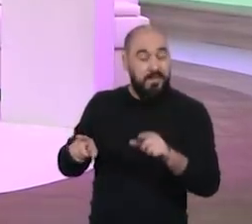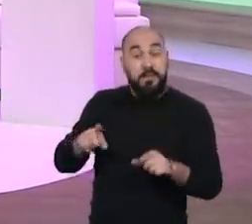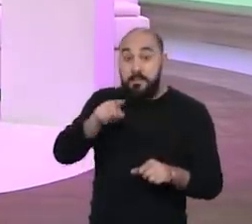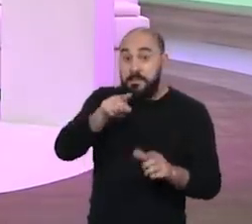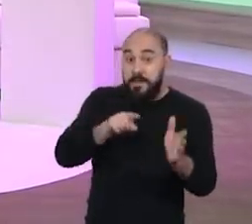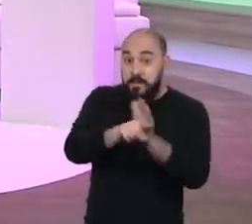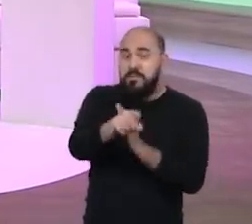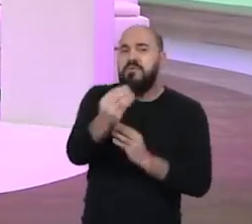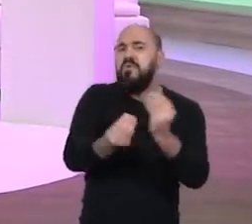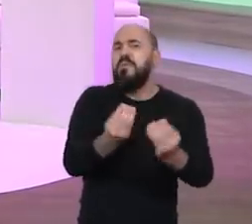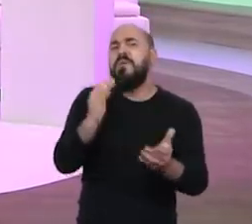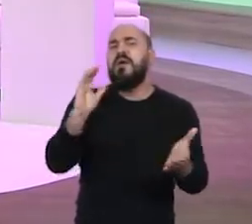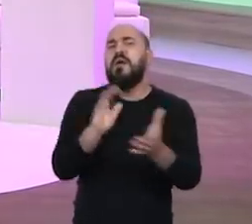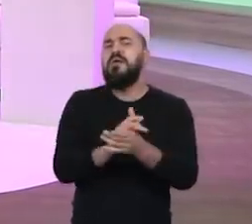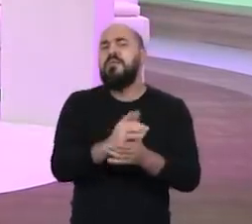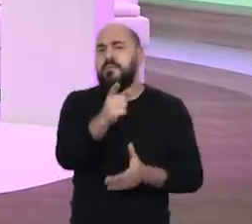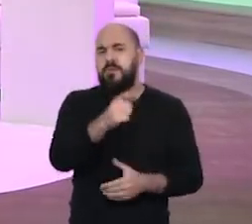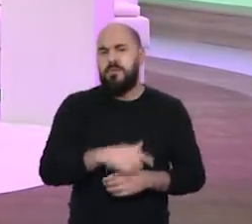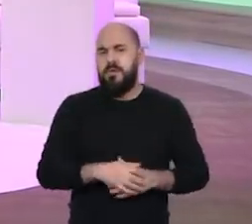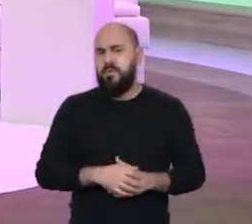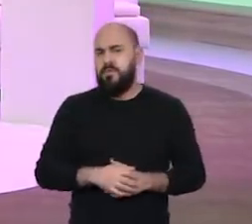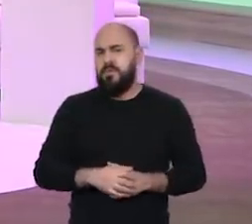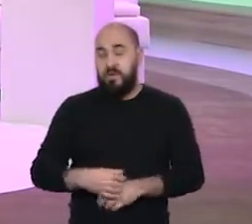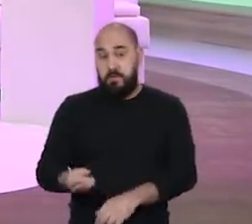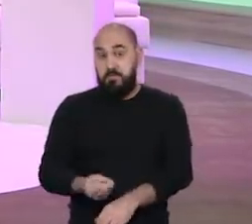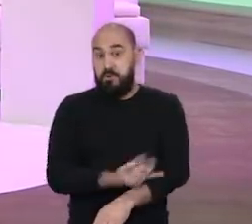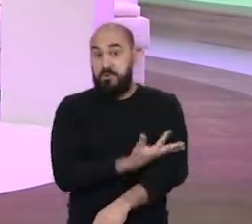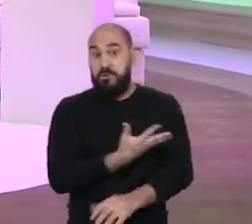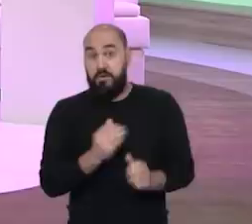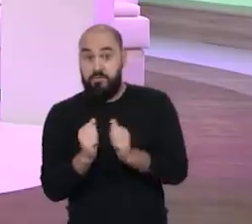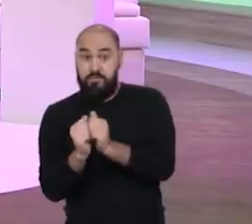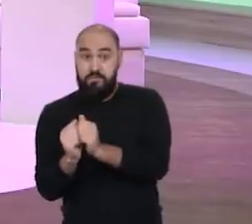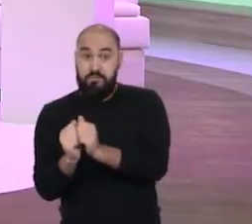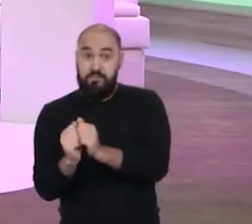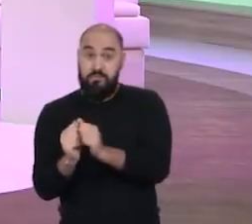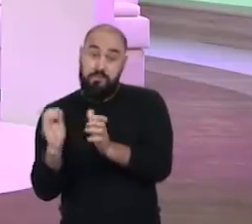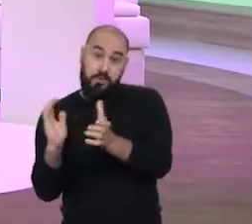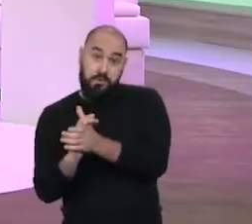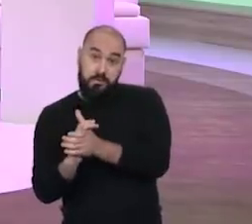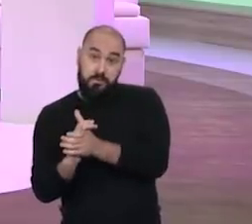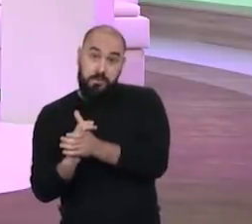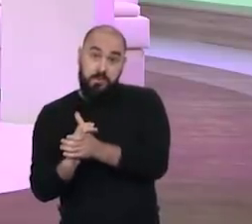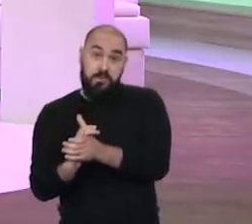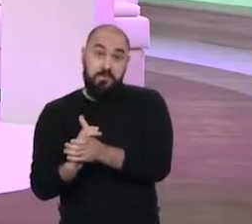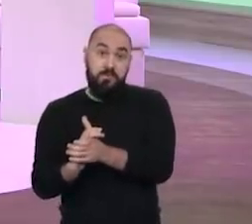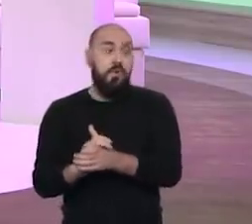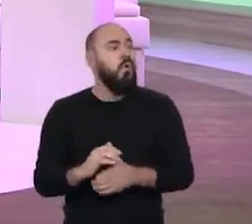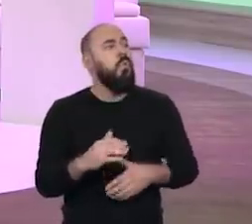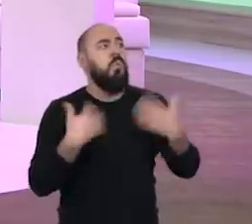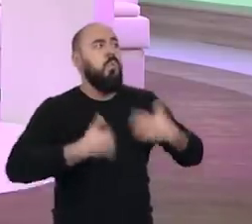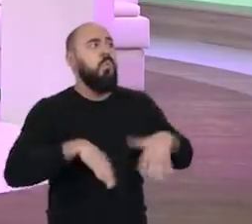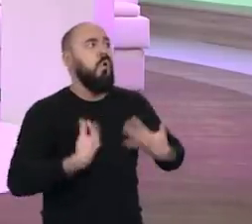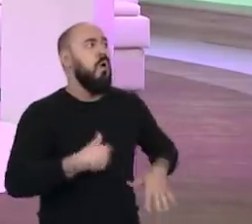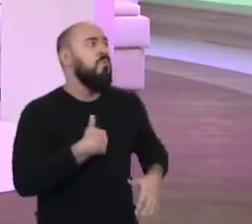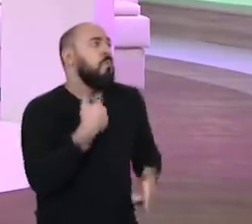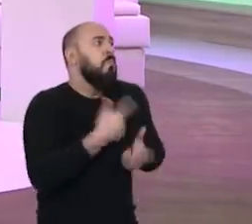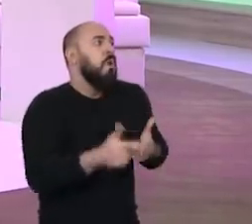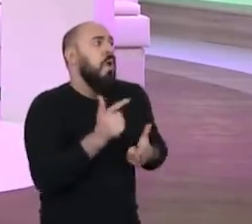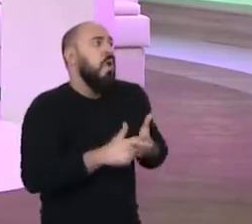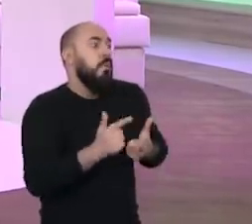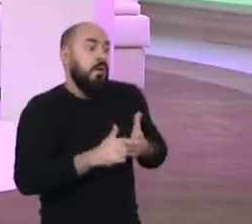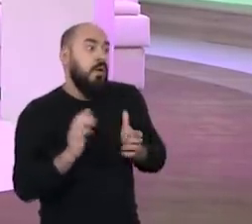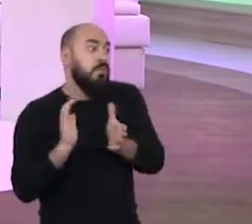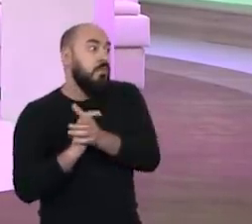está o teu casamento? Como é que está o teu emocional junto ao teu cônjuge? Cris, você veio falar aqui em casa, estou com um problema. Meu filho está com problema